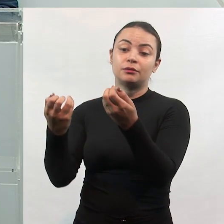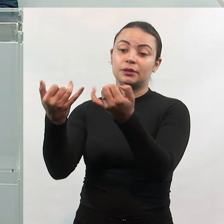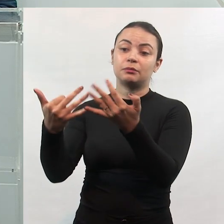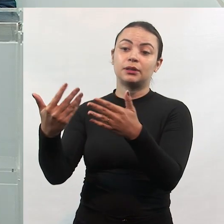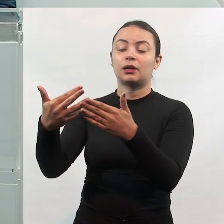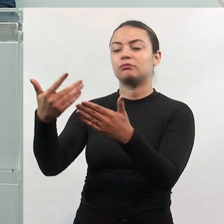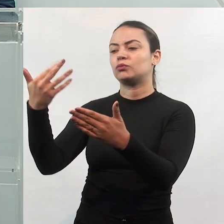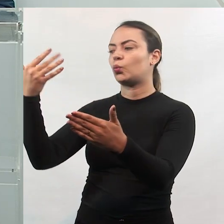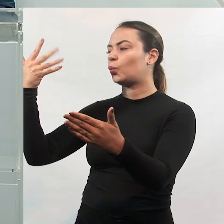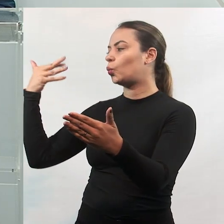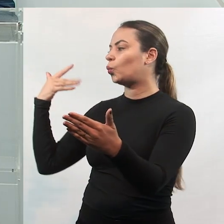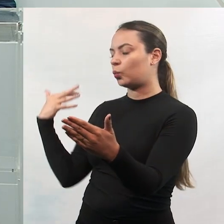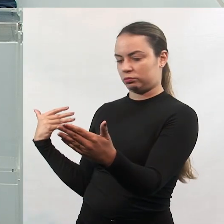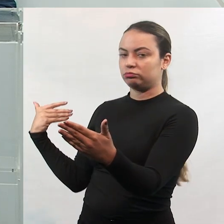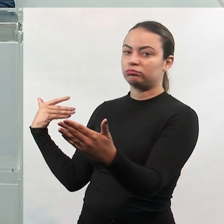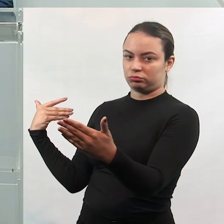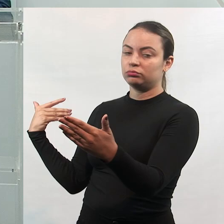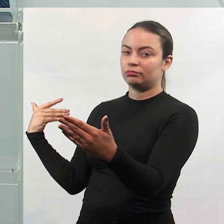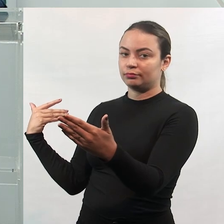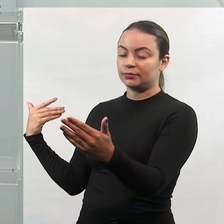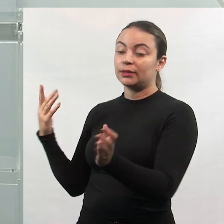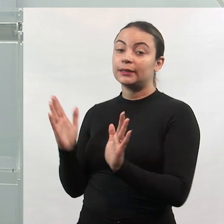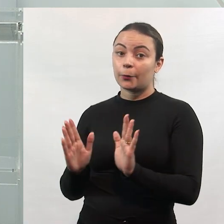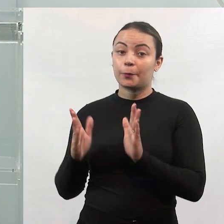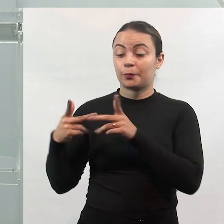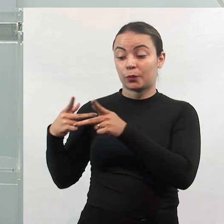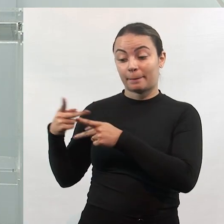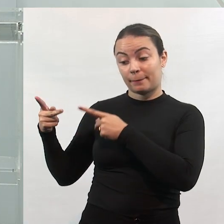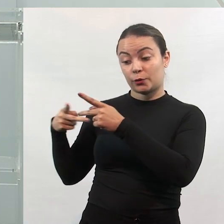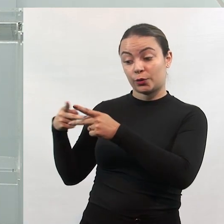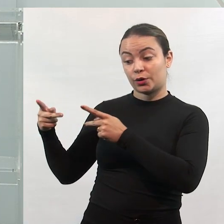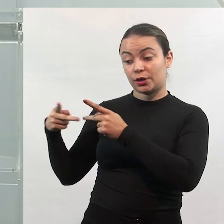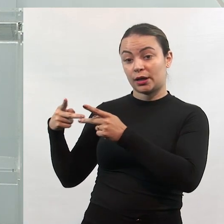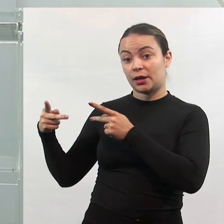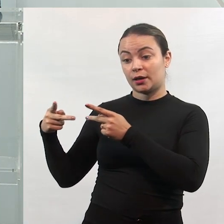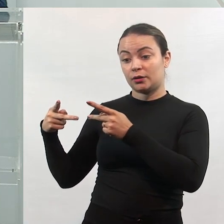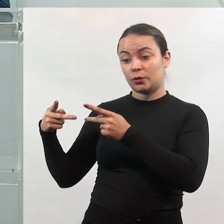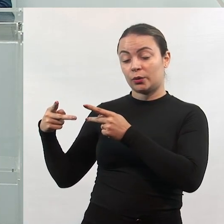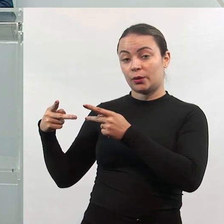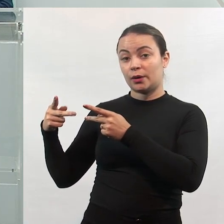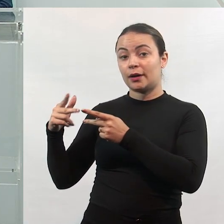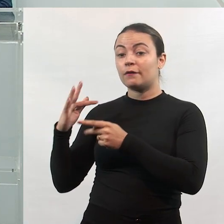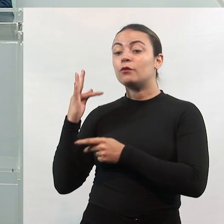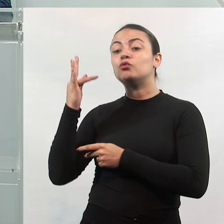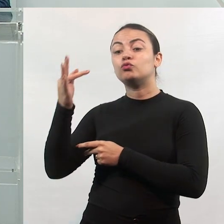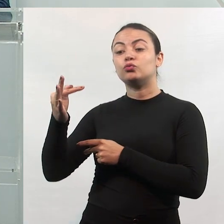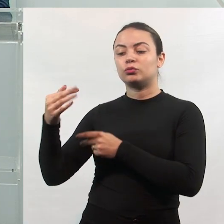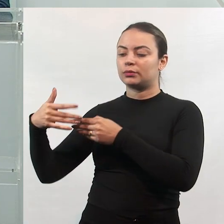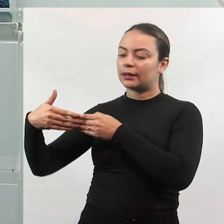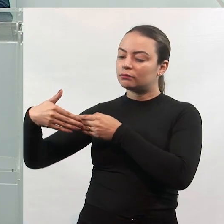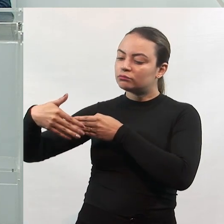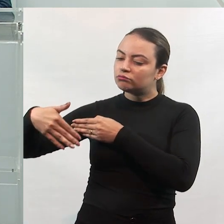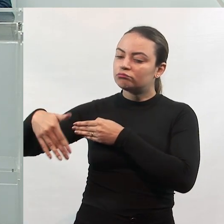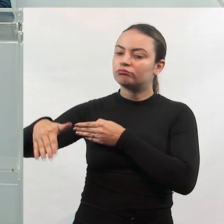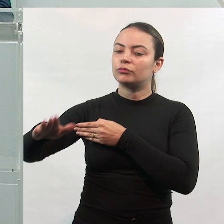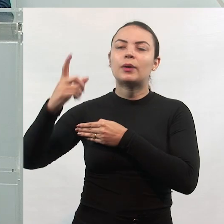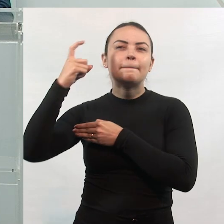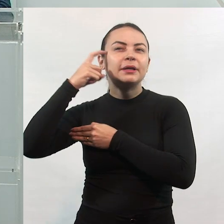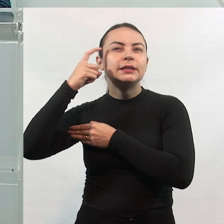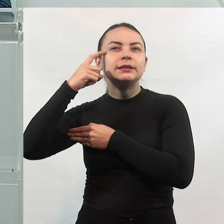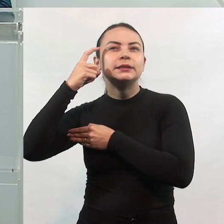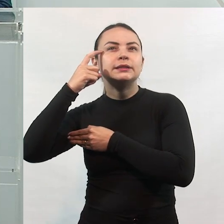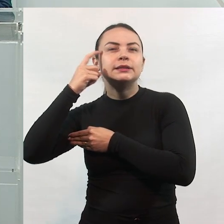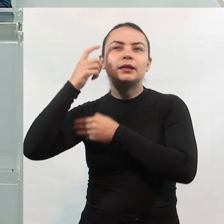pesquisa encontrou de elementos, de subsídios sobre aquela parte do todo, você vai fazer isso se referindo no